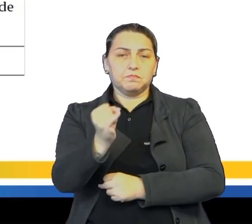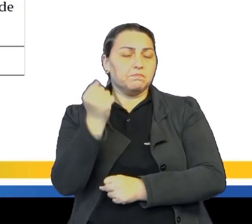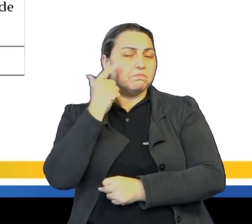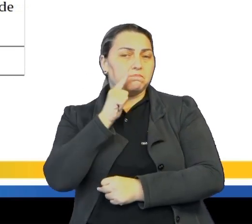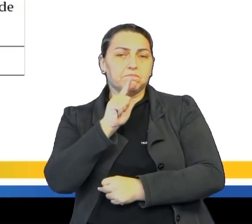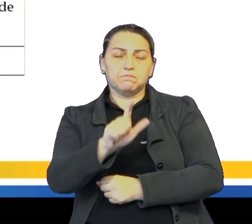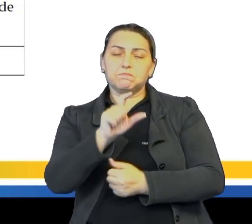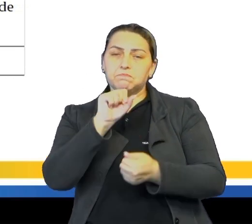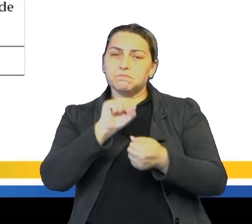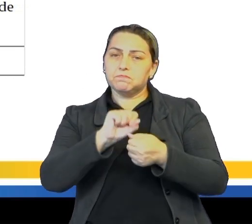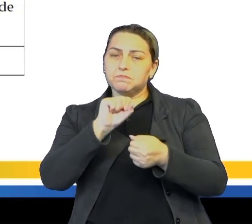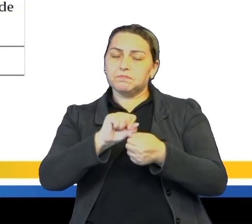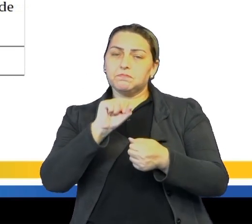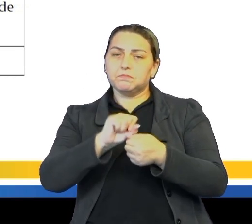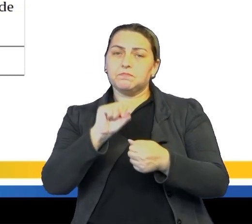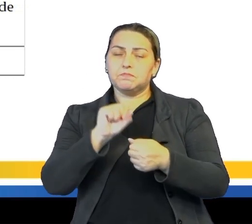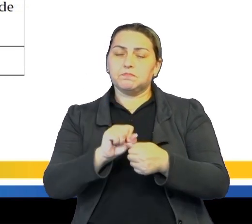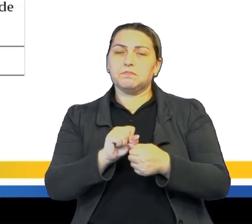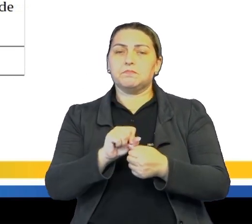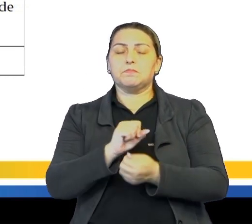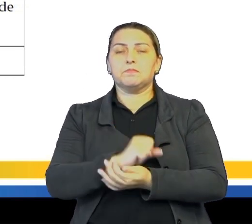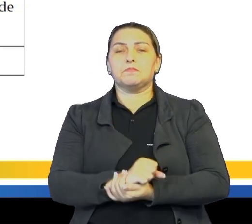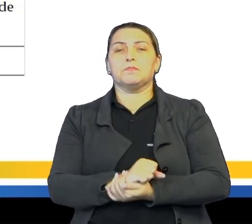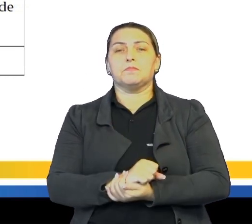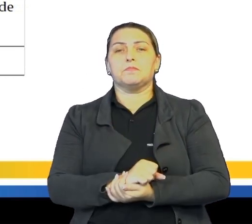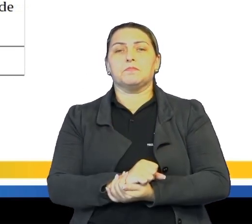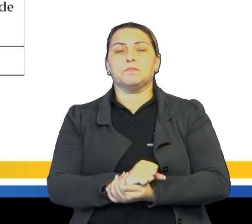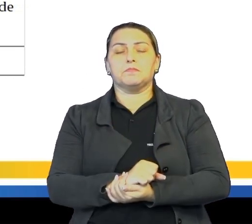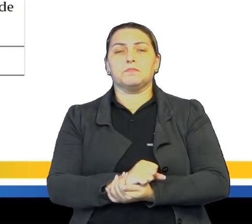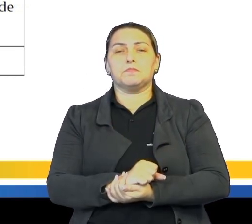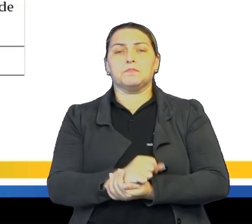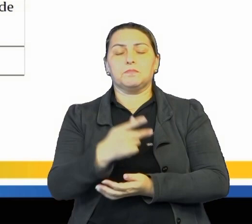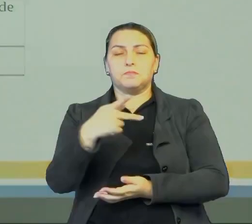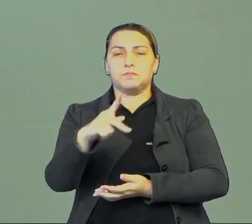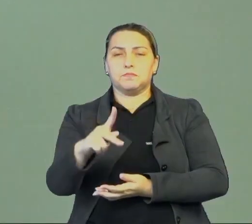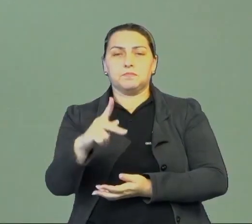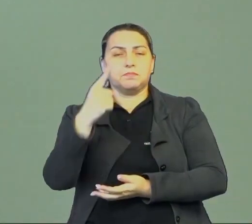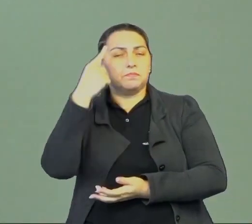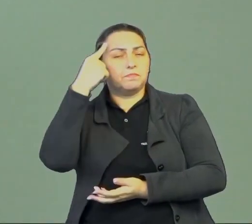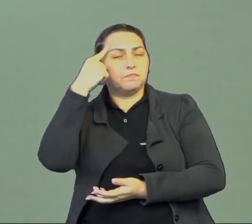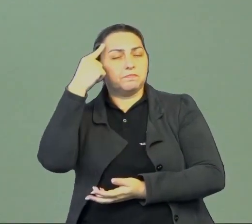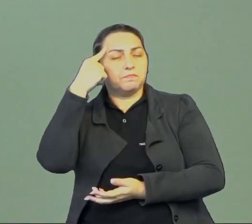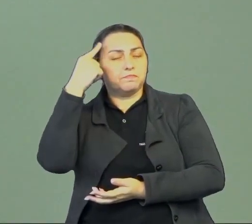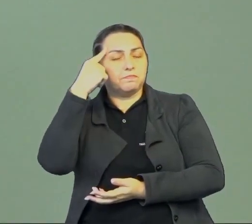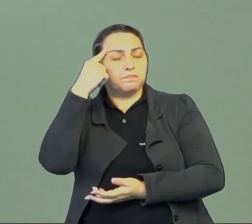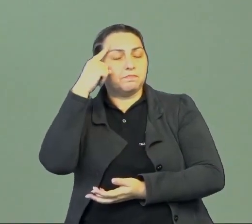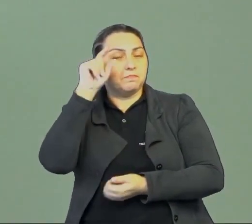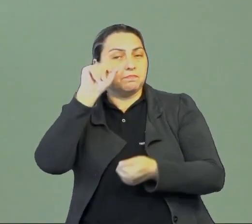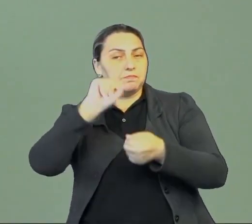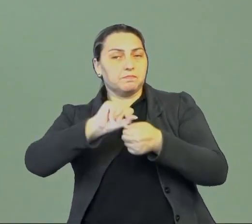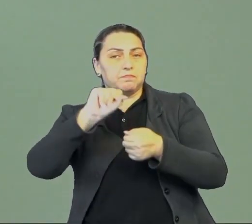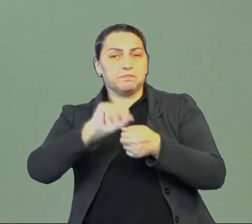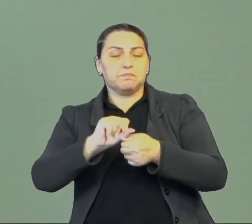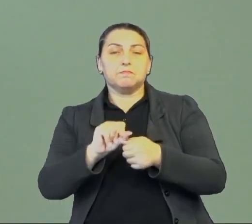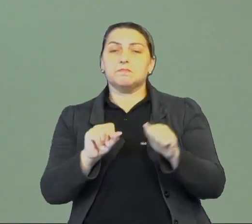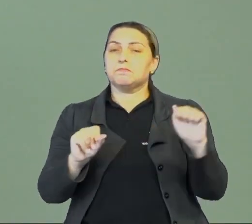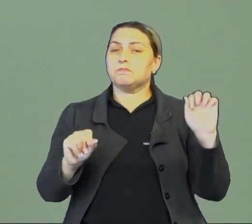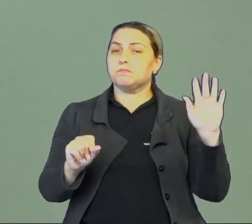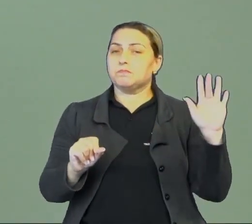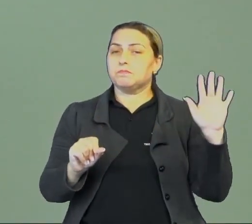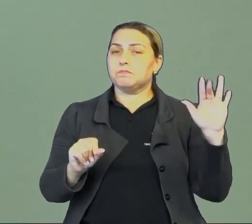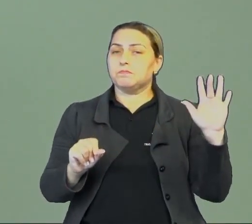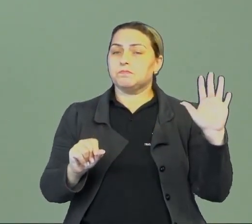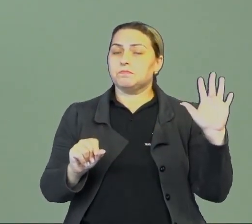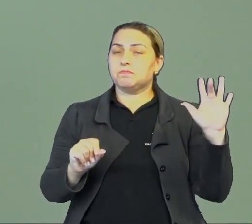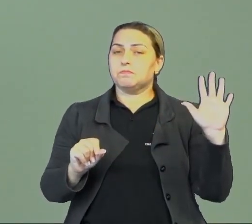não consegue fazer a soma com o seu pensamento você vai fazer o seguinte você vai pegar os